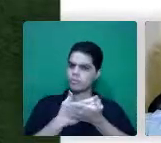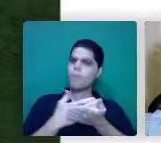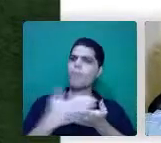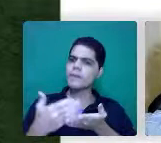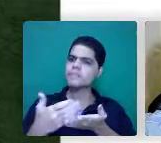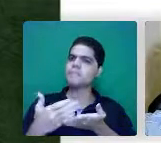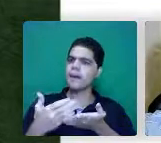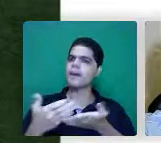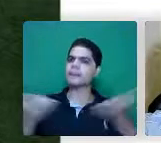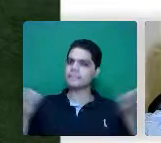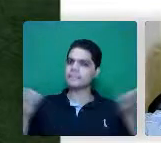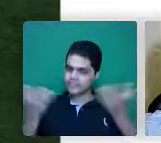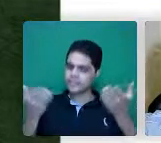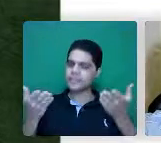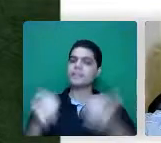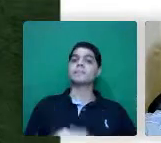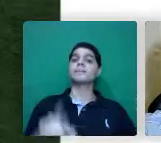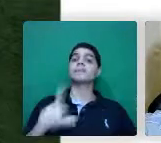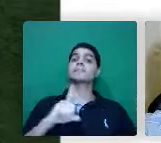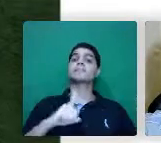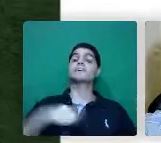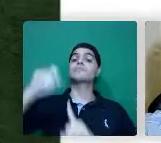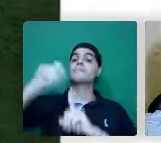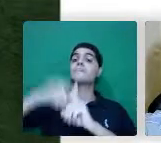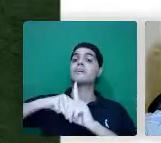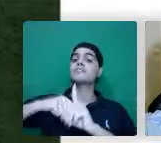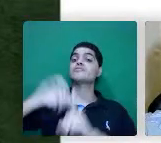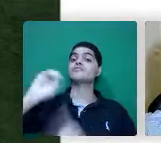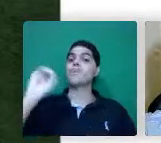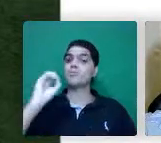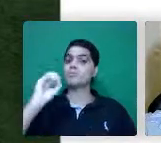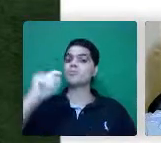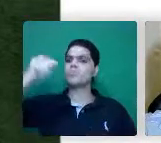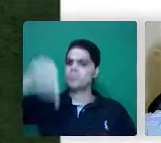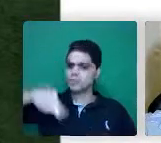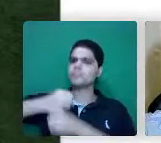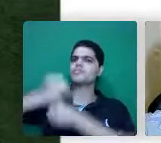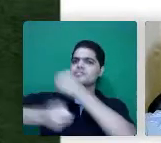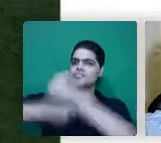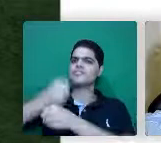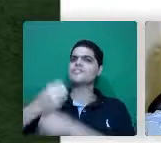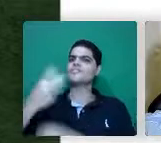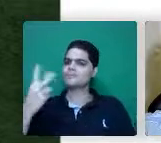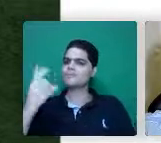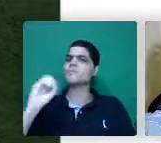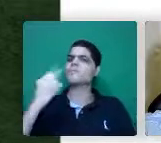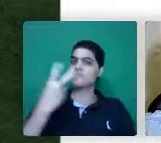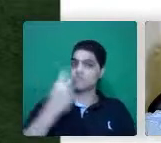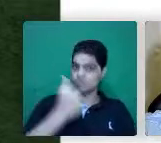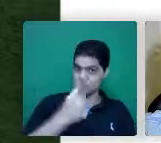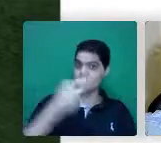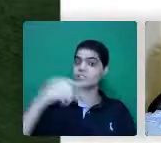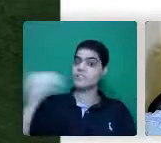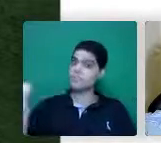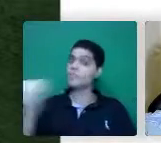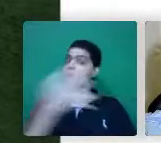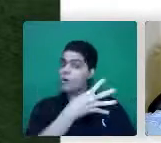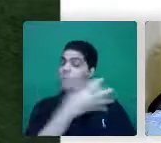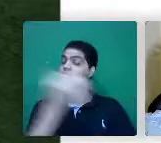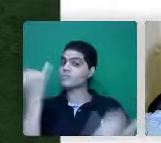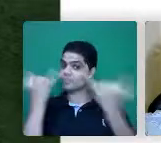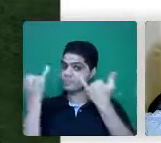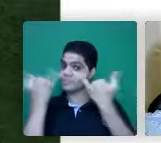para a edição de outubro de 2021. Vem novidade aí, viu? Vem outra maratona. Ah,